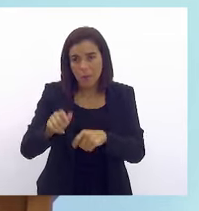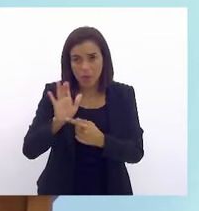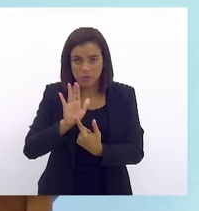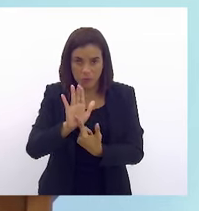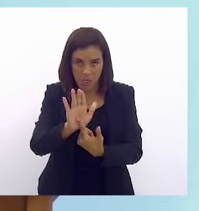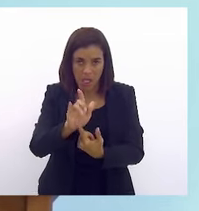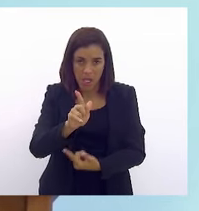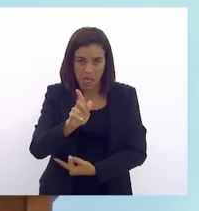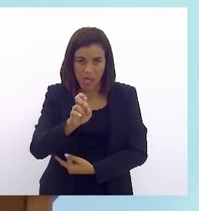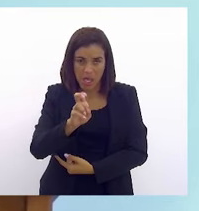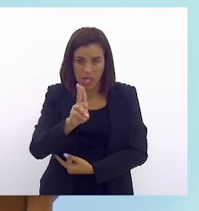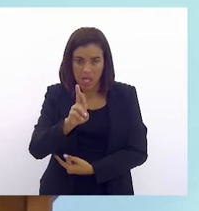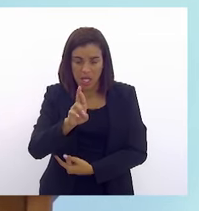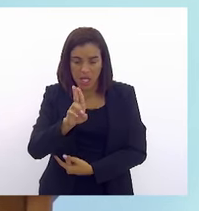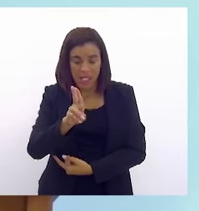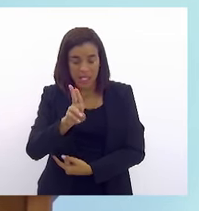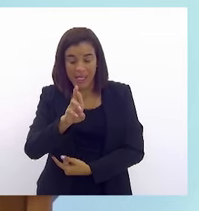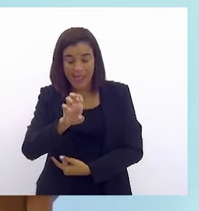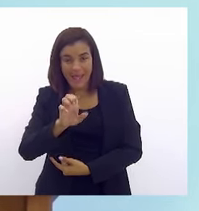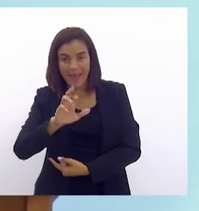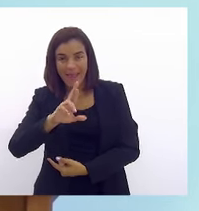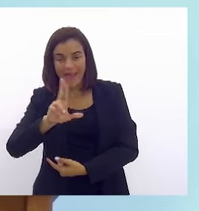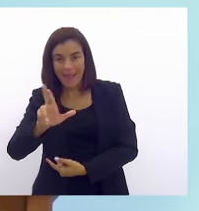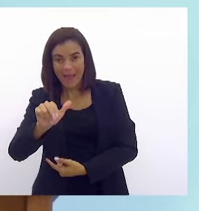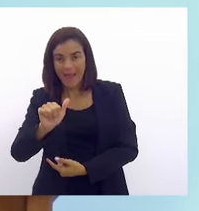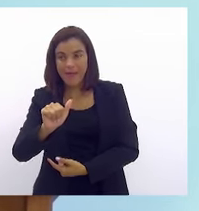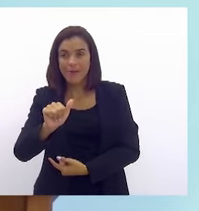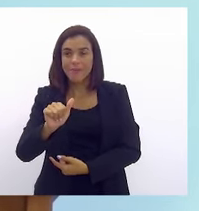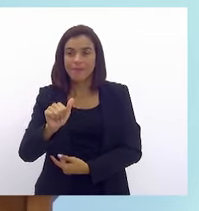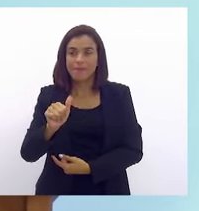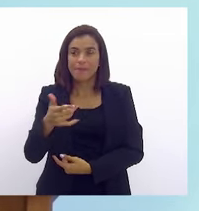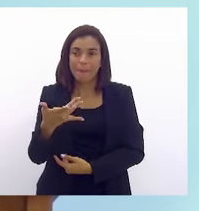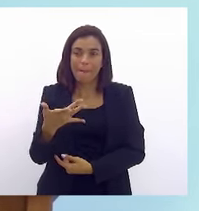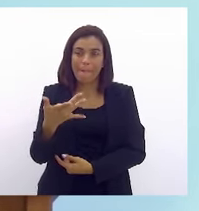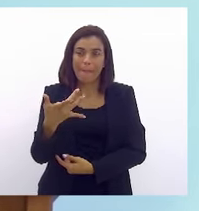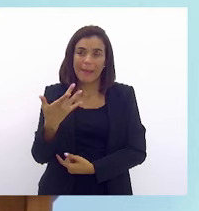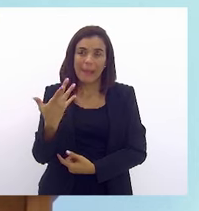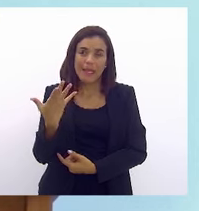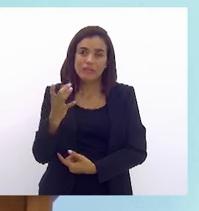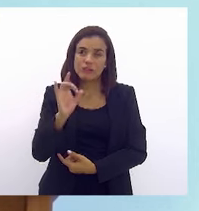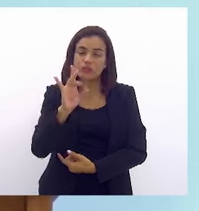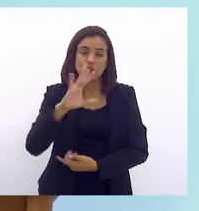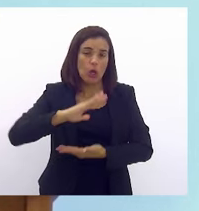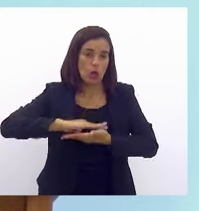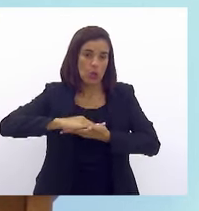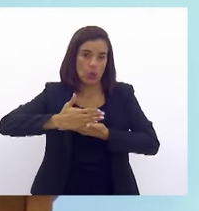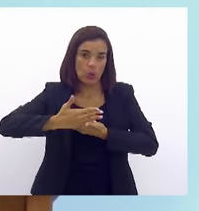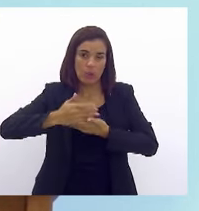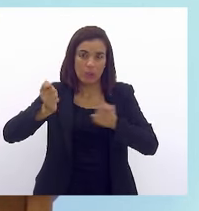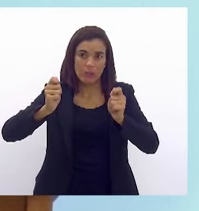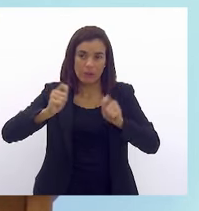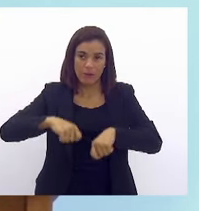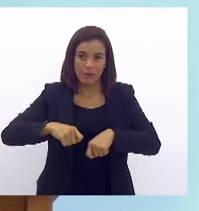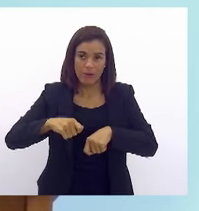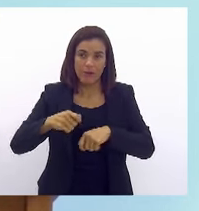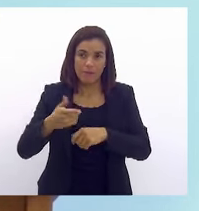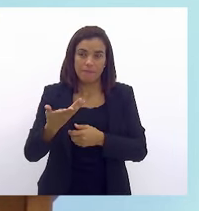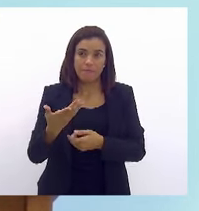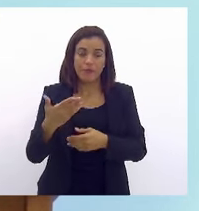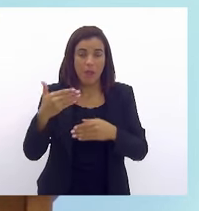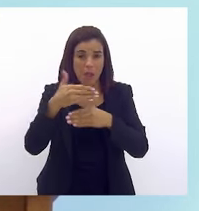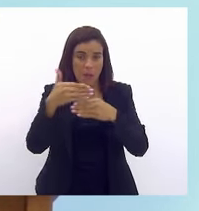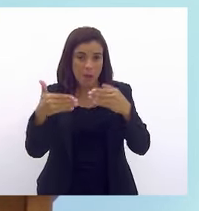e você mostra para ele, por favor. Esse negócio é pesadinho, dá para ver só em computador, tá? A apresentação que eu fiz